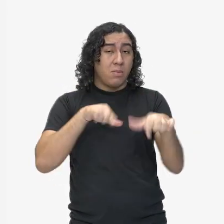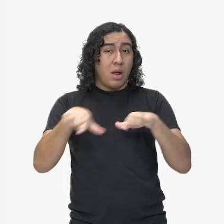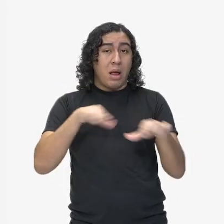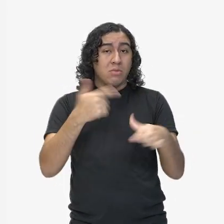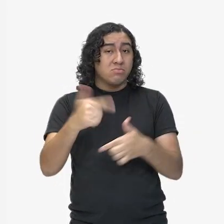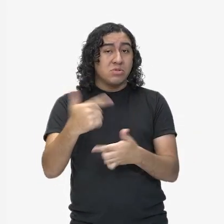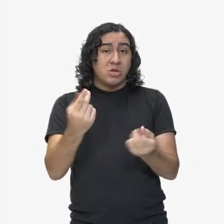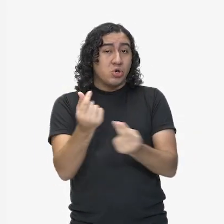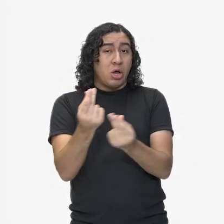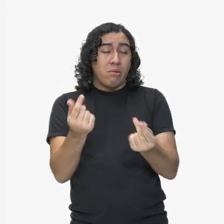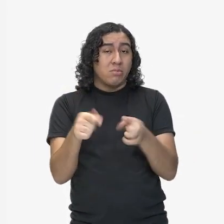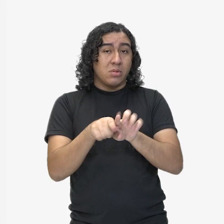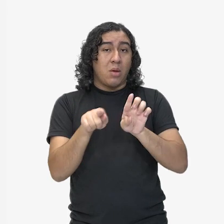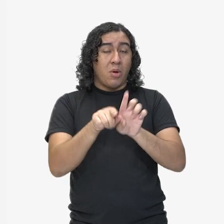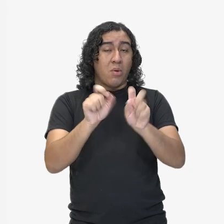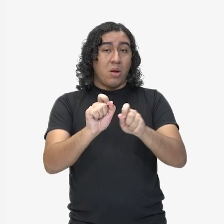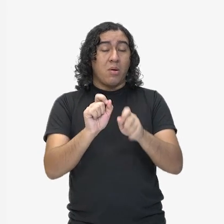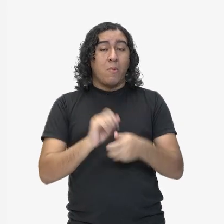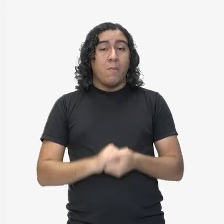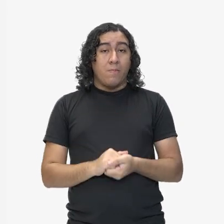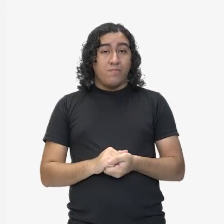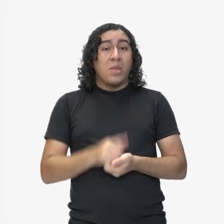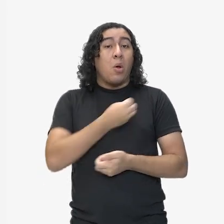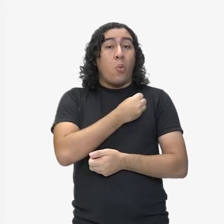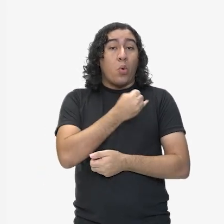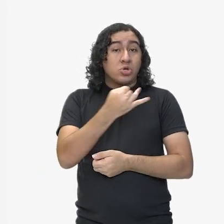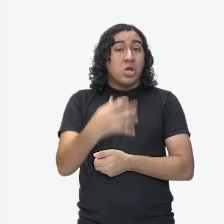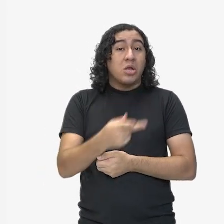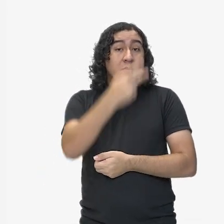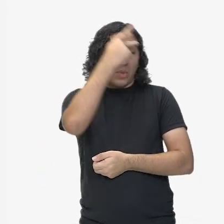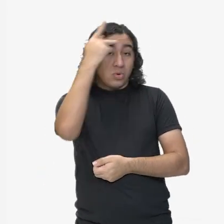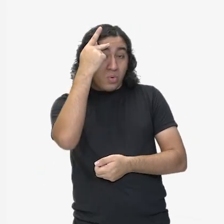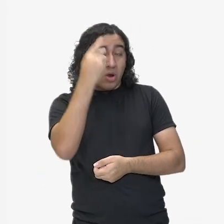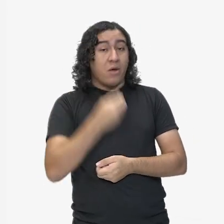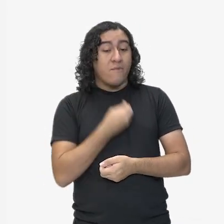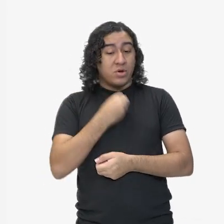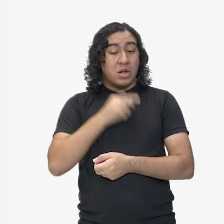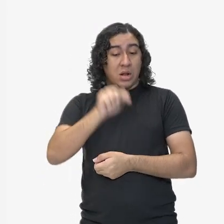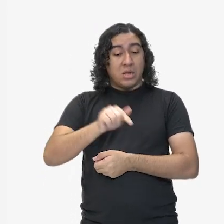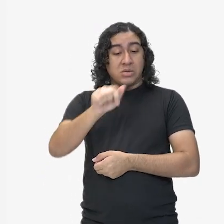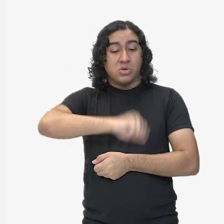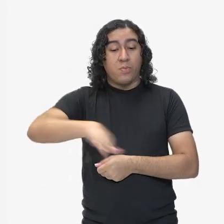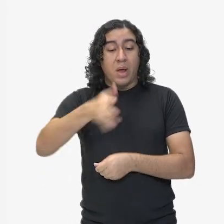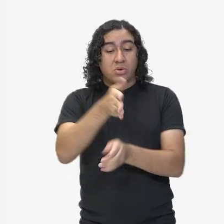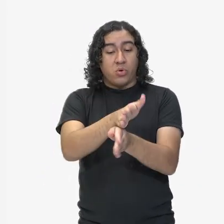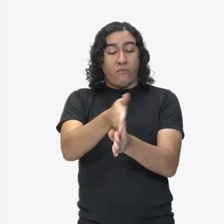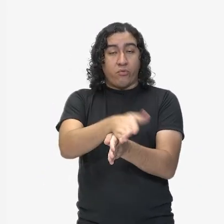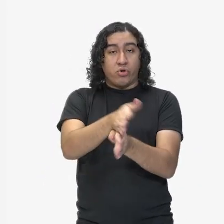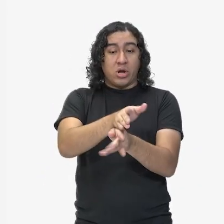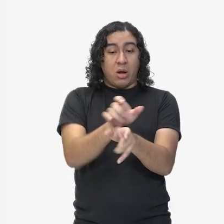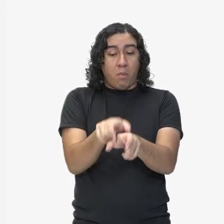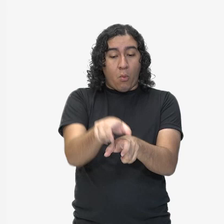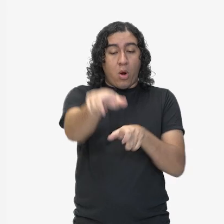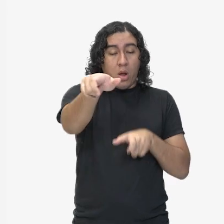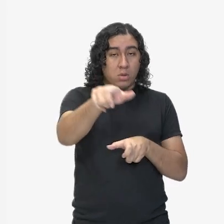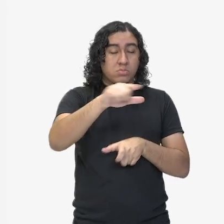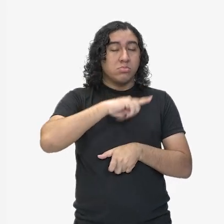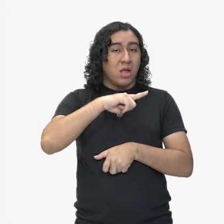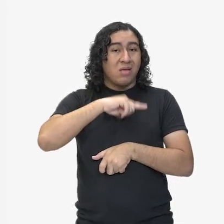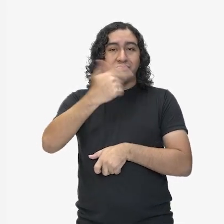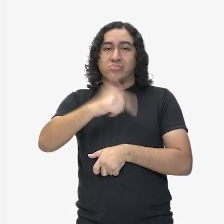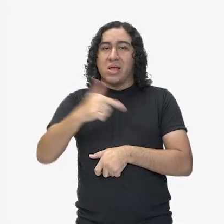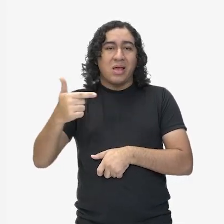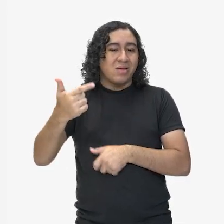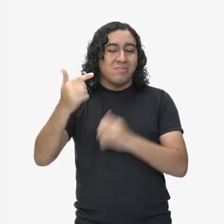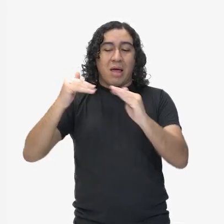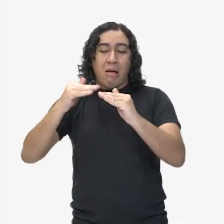E ajudou a crescer ali a quantidade de pessoas que viviam ali na região do Contestado, né? Sem terra,